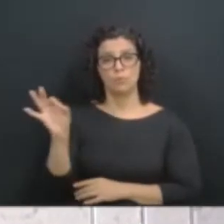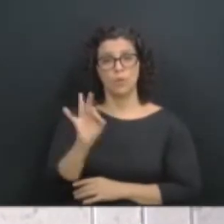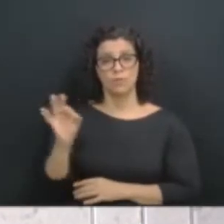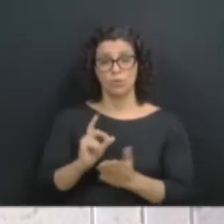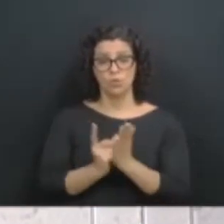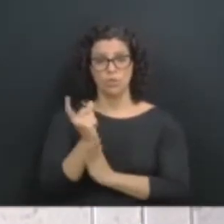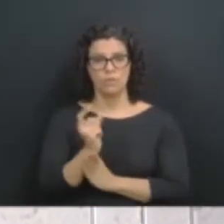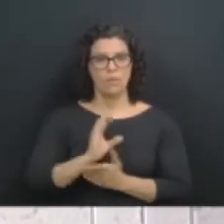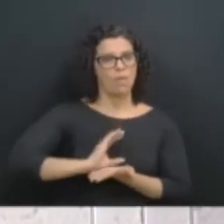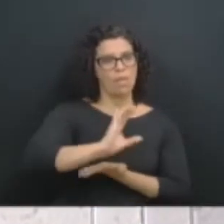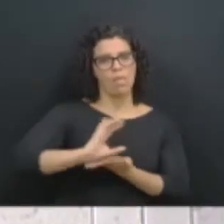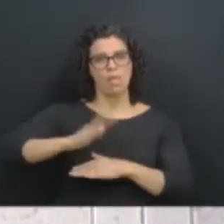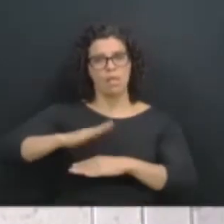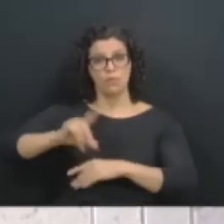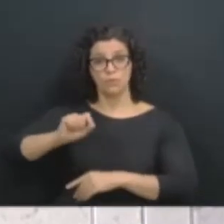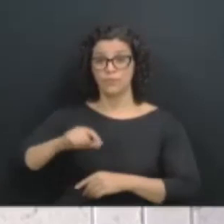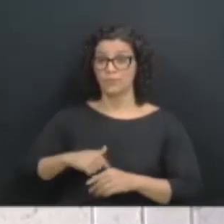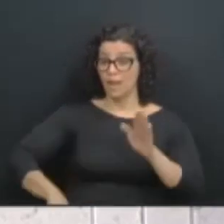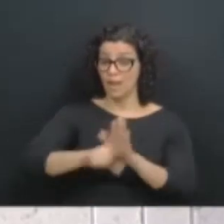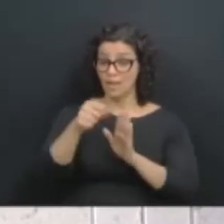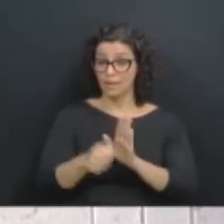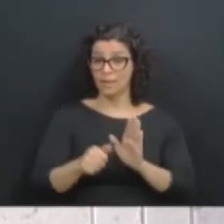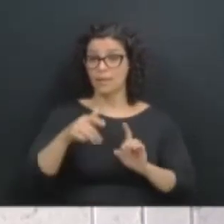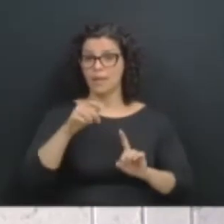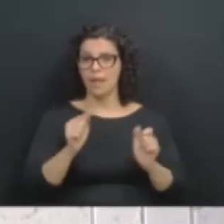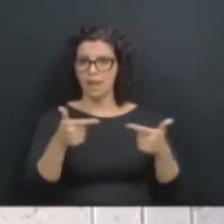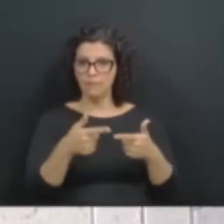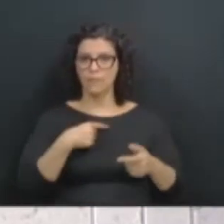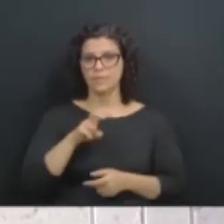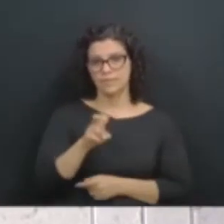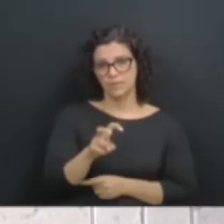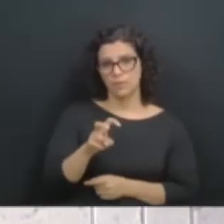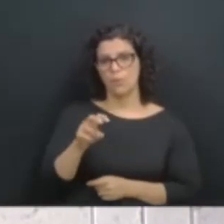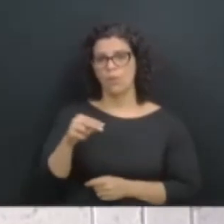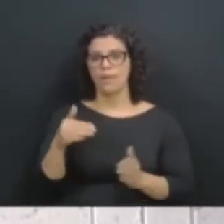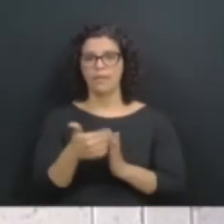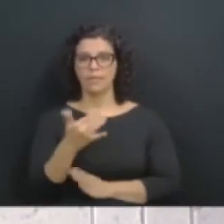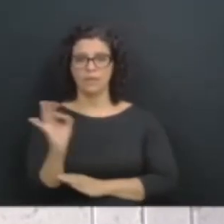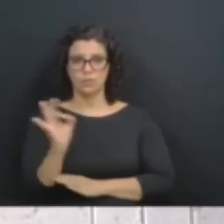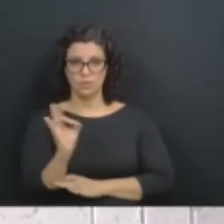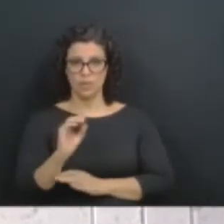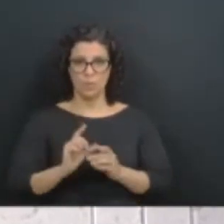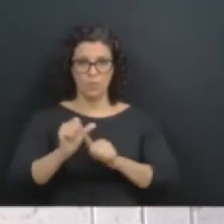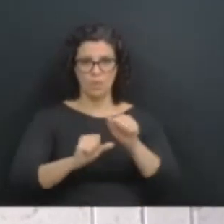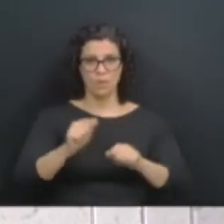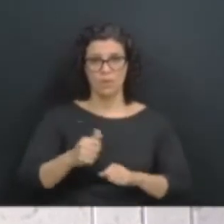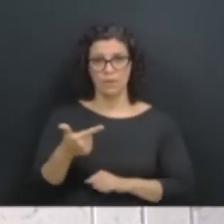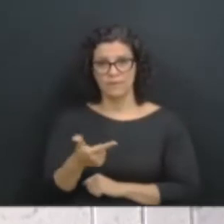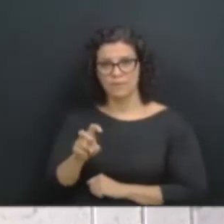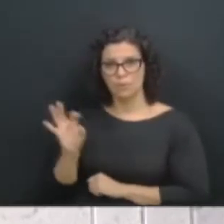orçamento. Quando tinha autorização legal dessa casa para mexer de 5% ou até 10%. Agora está mexendo